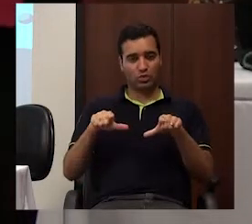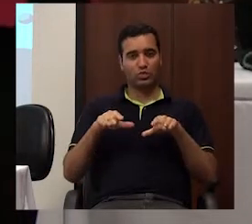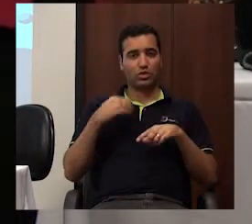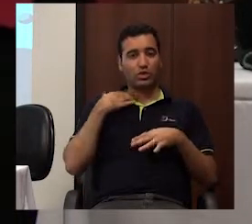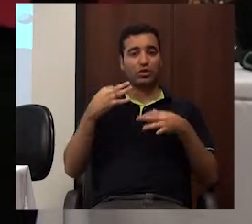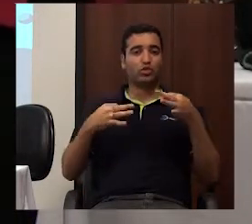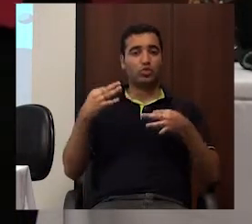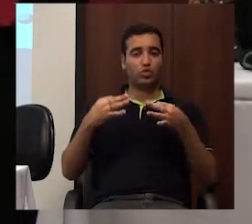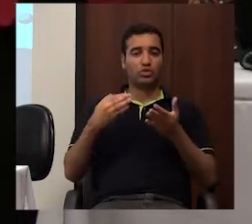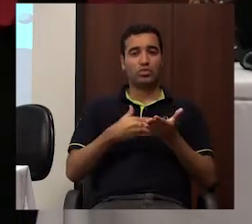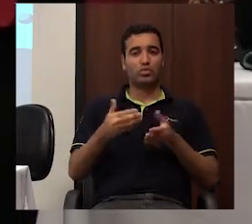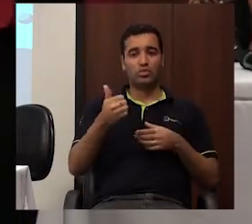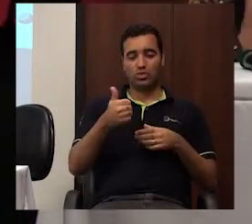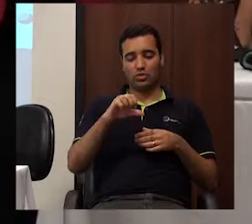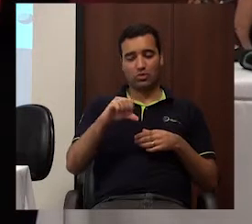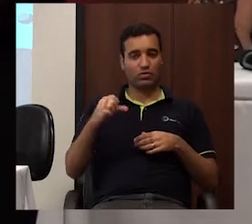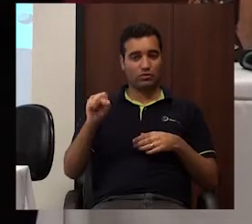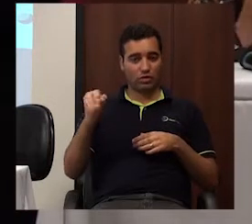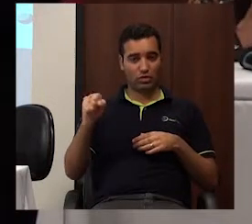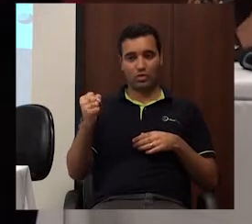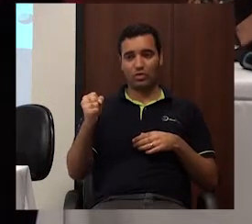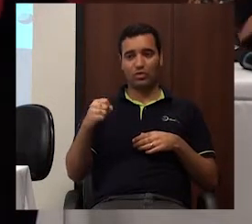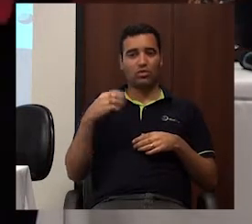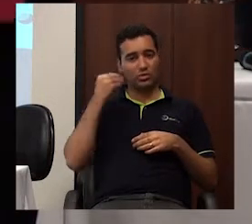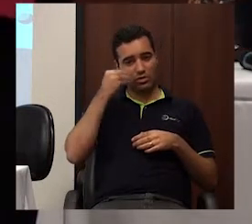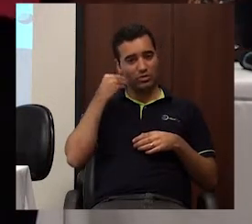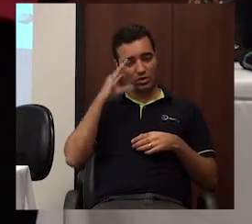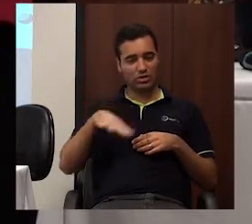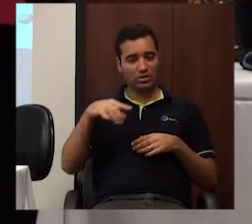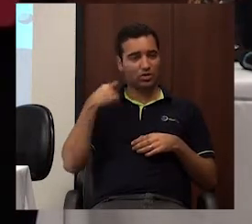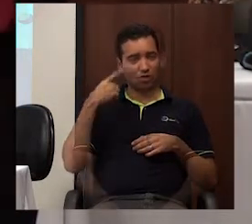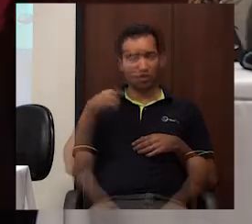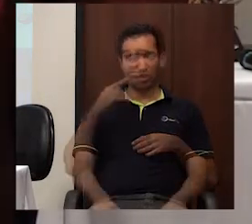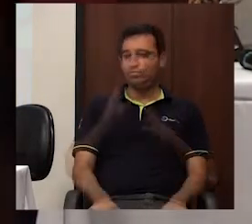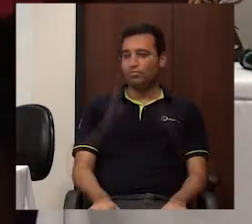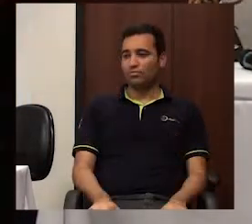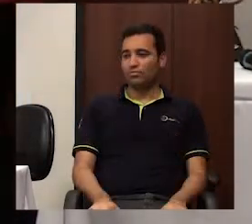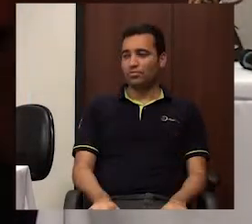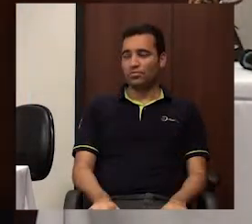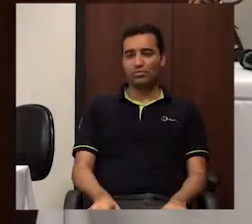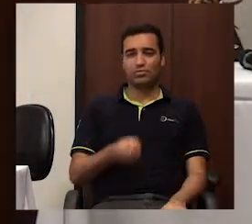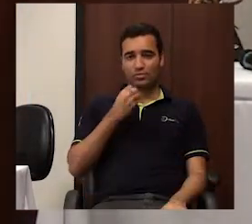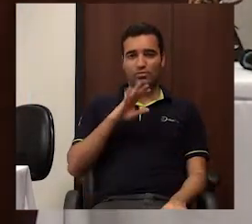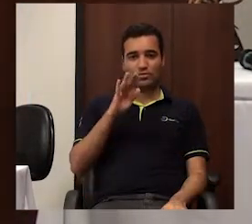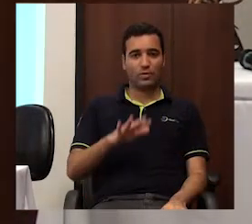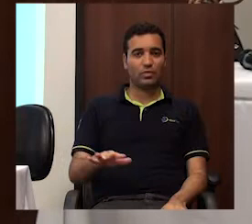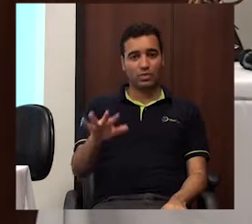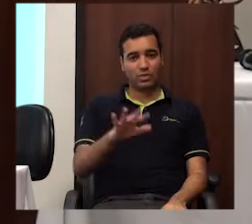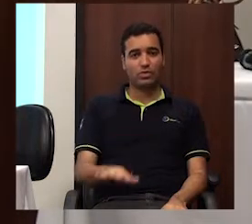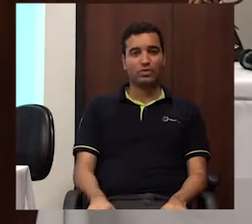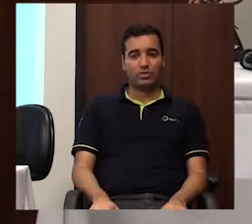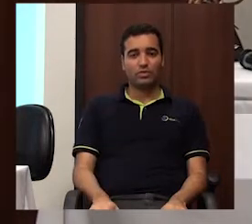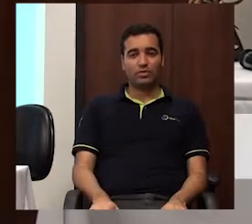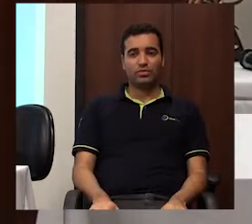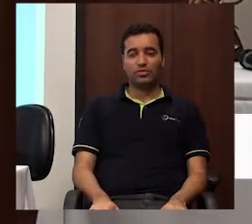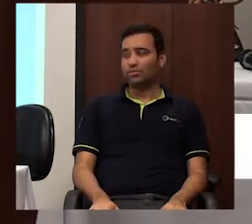desde 1998 e tem experiência na área de Direito, com ênfase em Direito Administrativo. Boa tarde a todos.